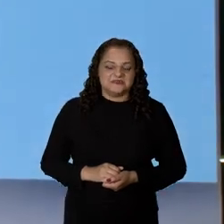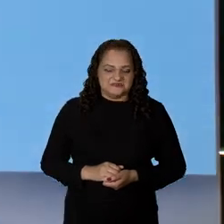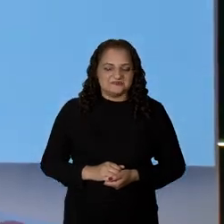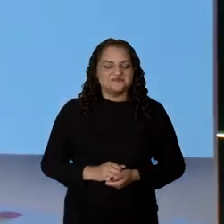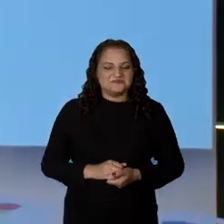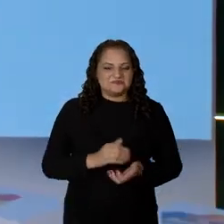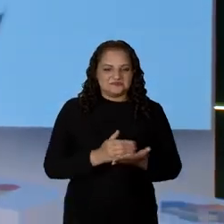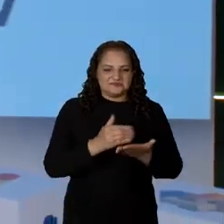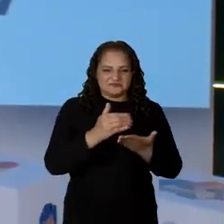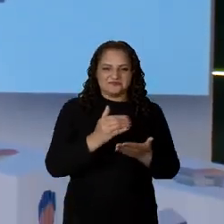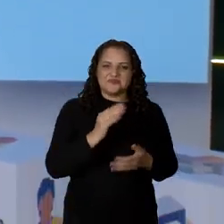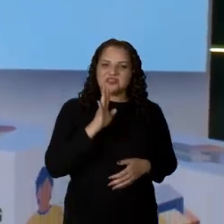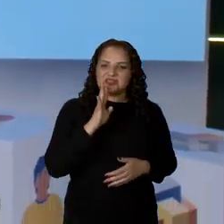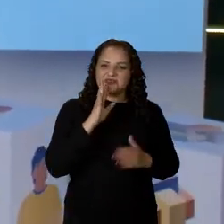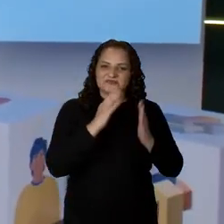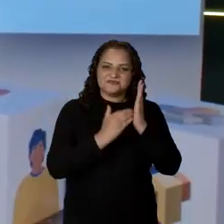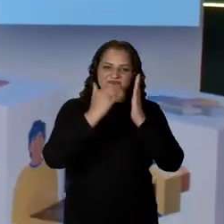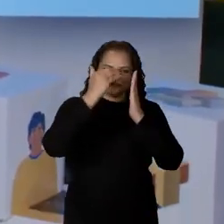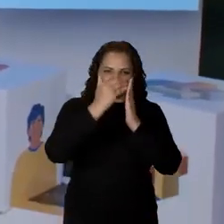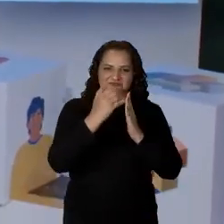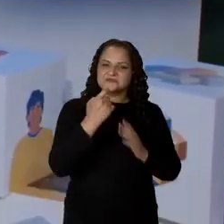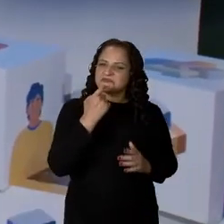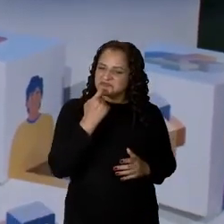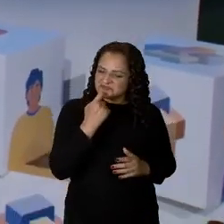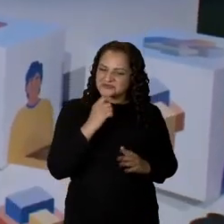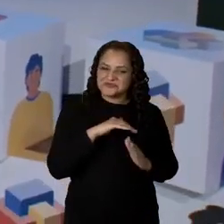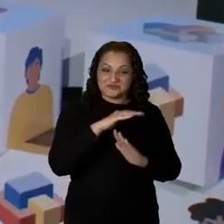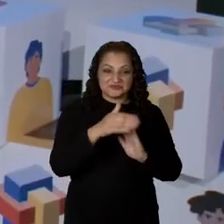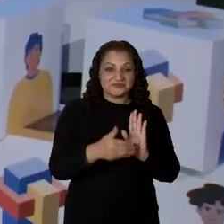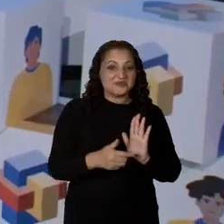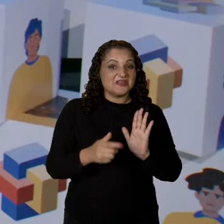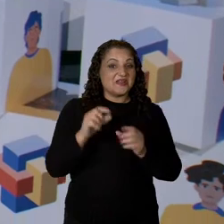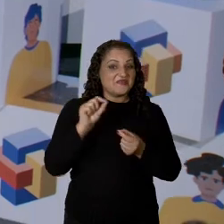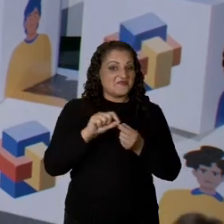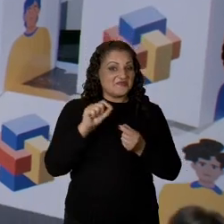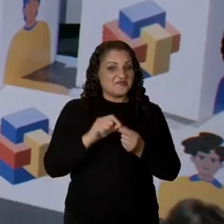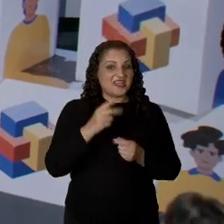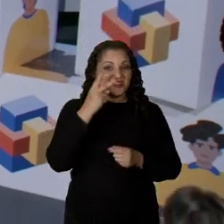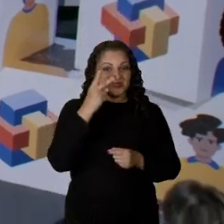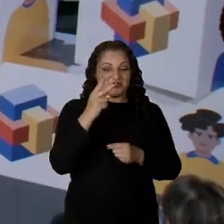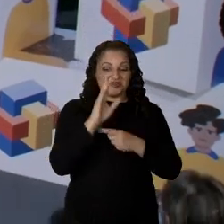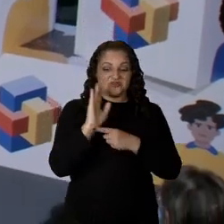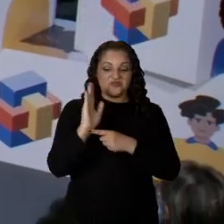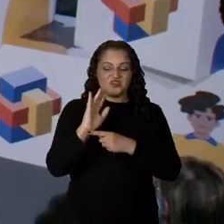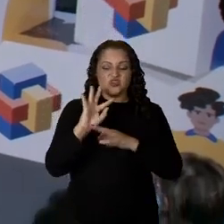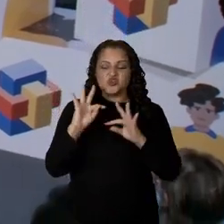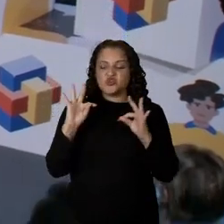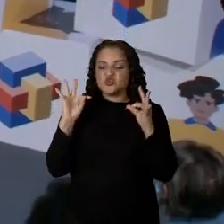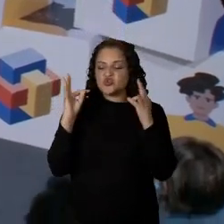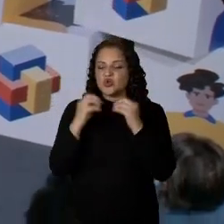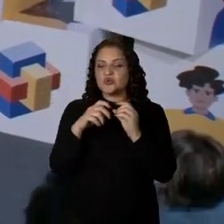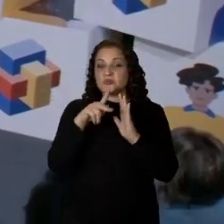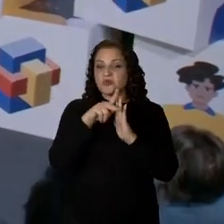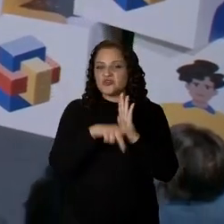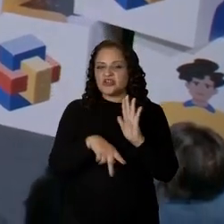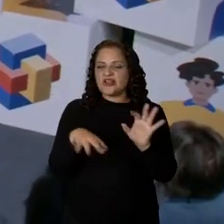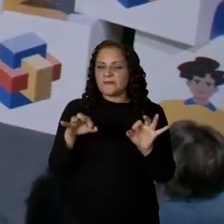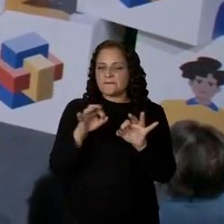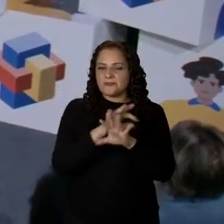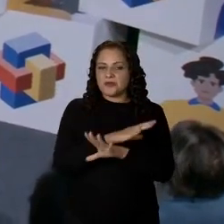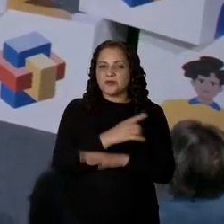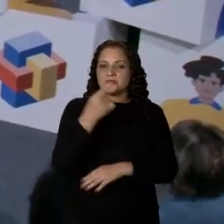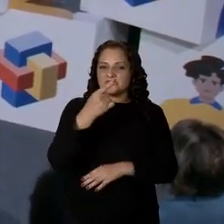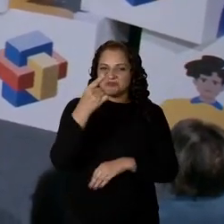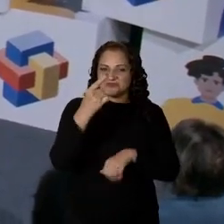E para começarmos a conhecer mais de perto tudo isso, fizemos 2 vídeos de todos os projetos finalistas. Eu quero chamar agora o primeiro